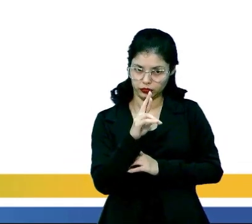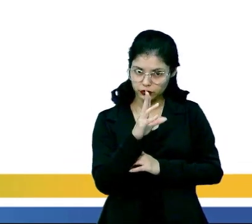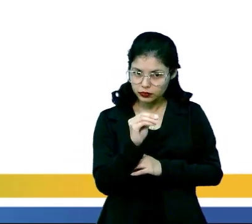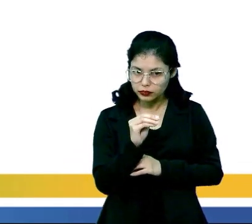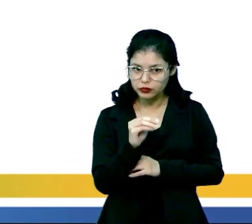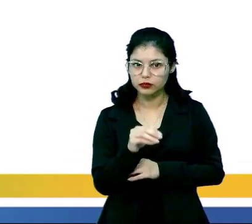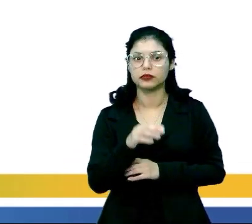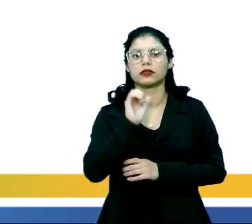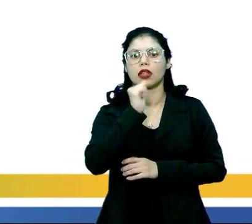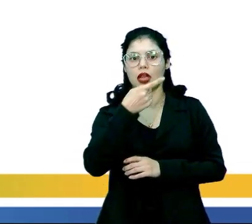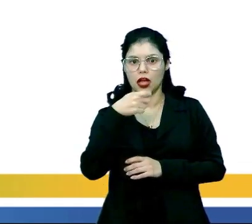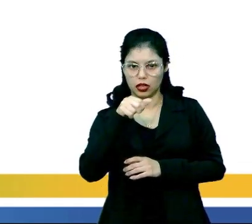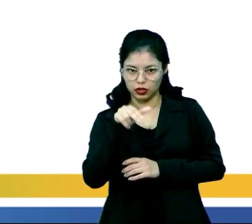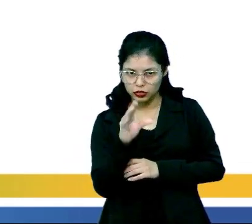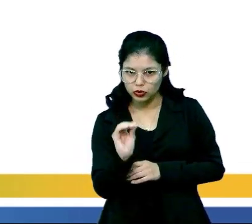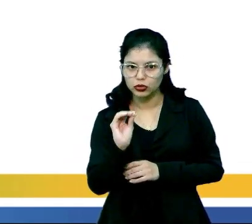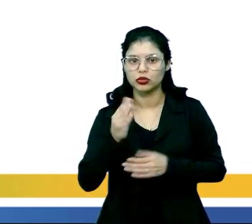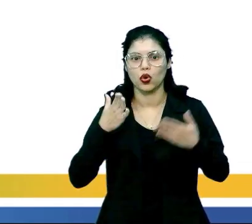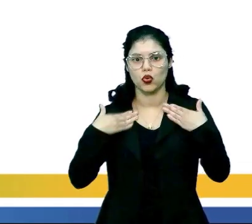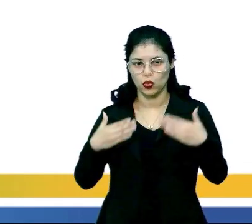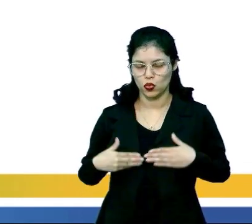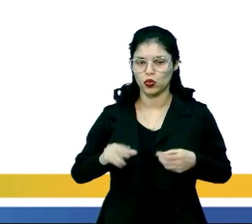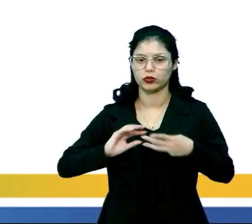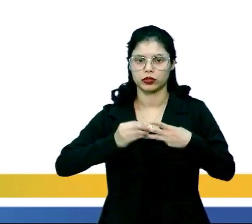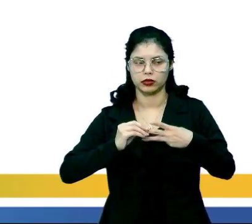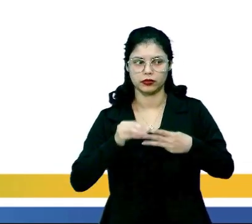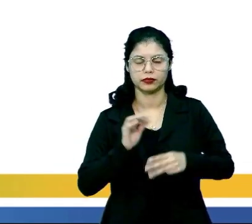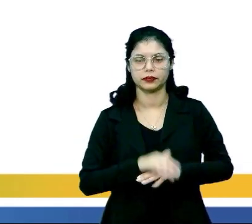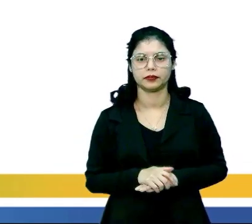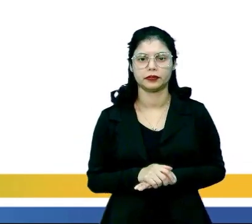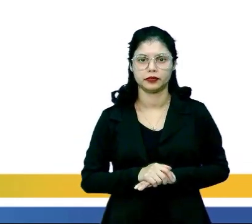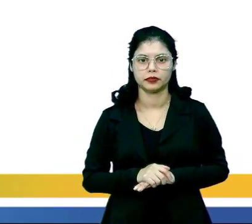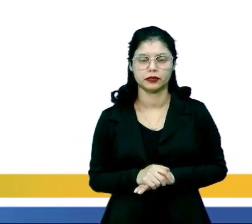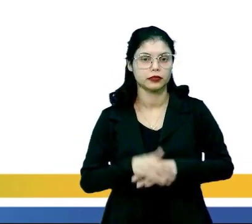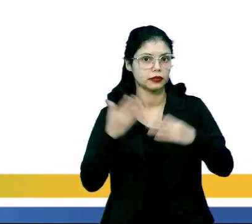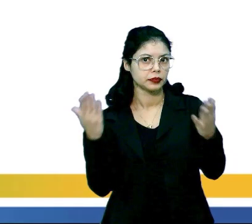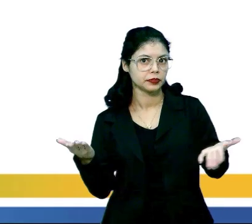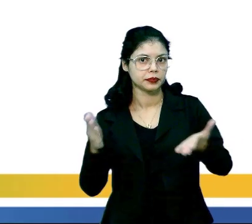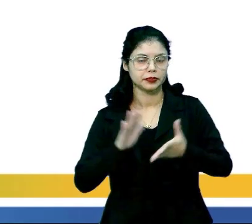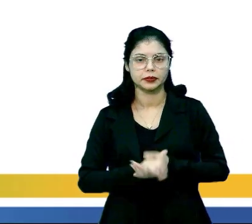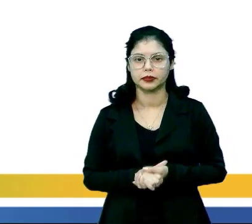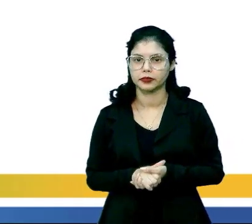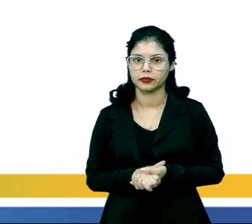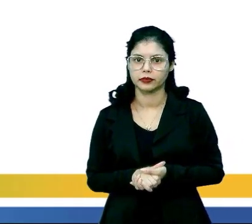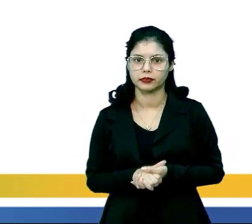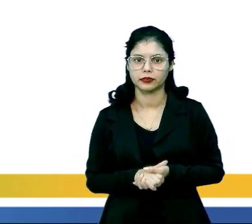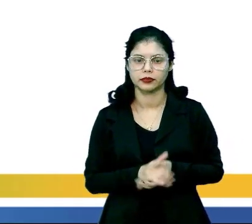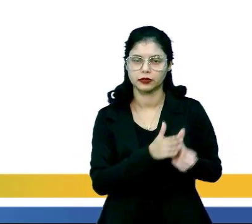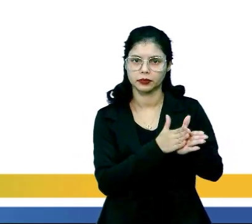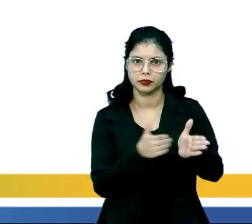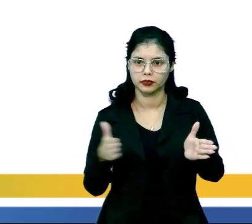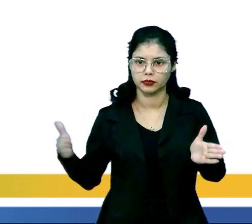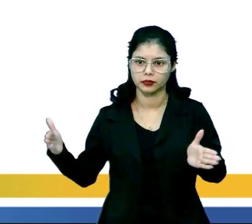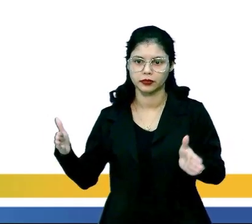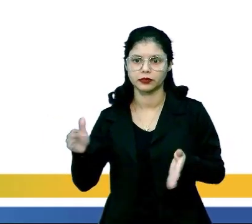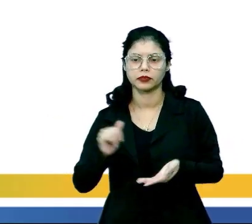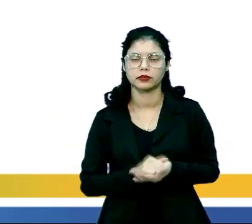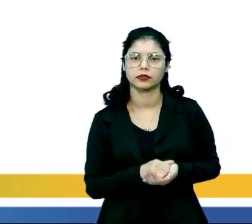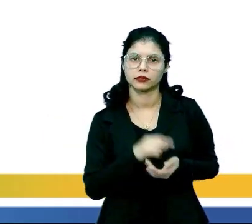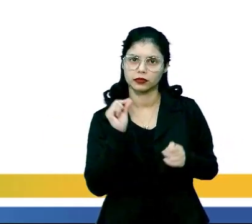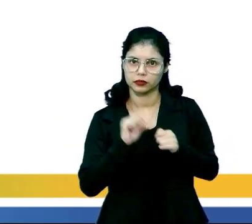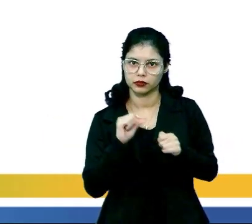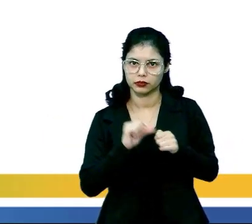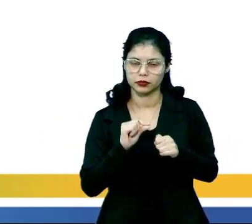E, passa pelo dendrito, o axônio e corpo celular. E aí, qual é o caminho que o impulso